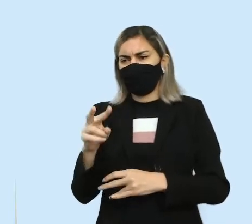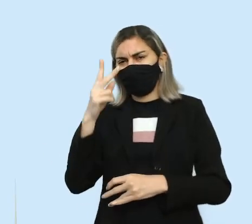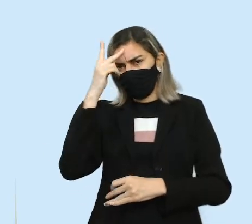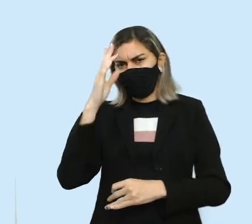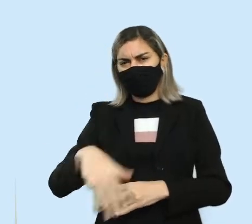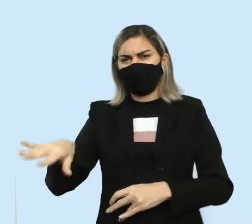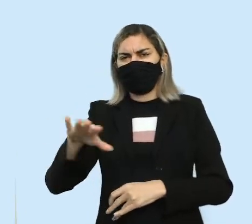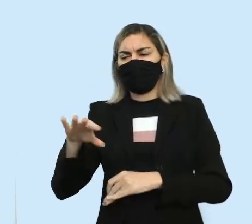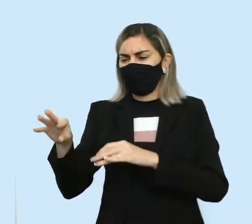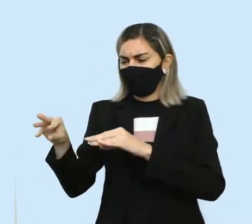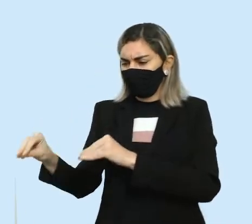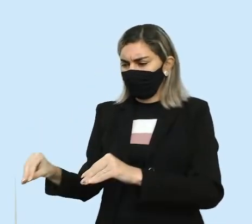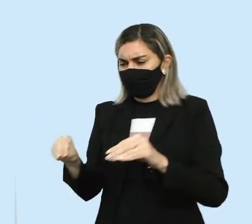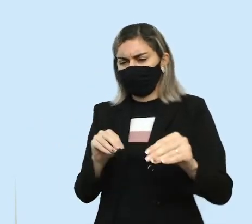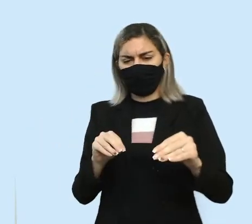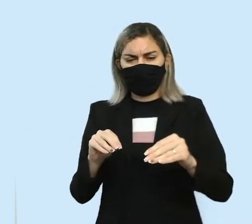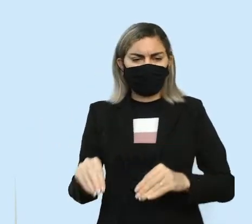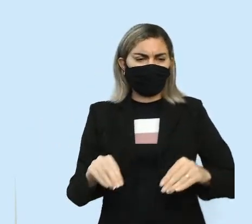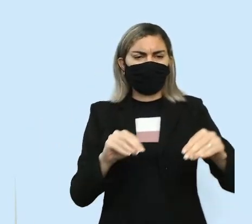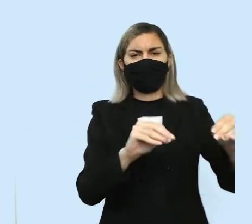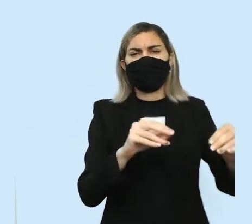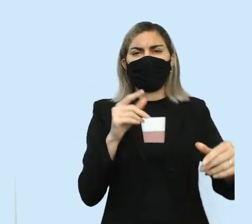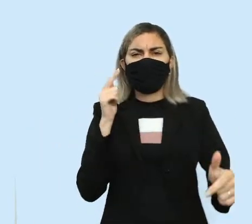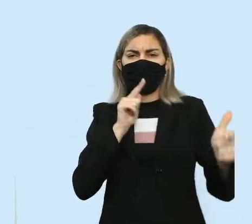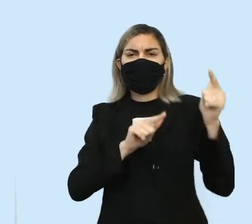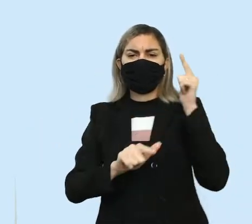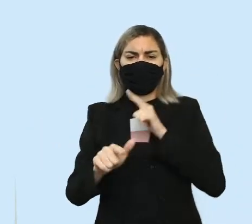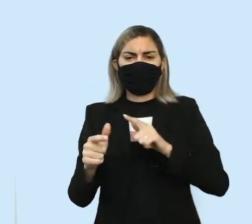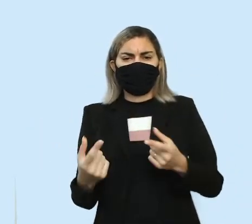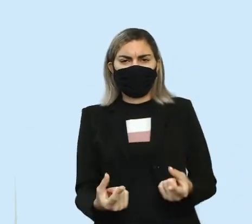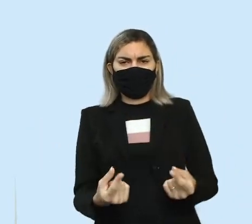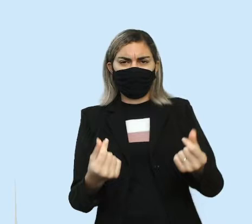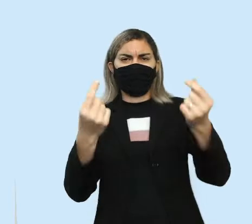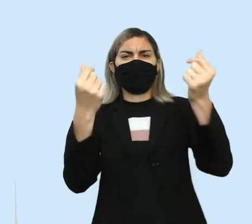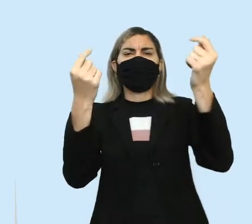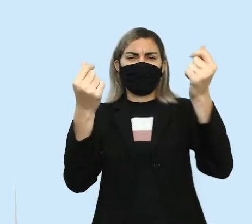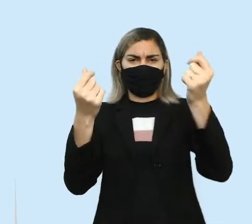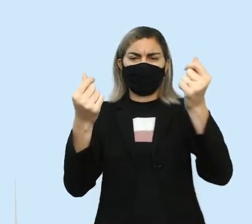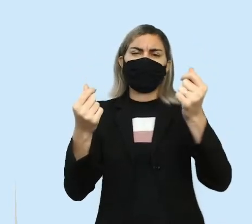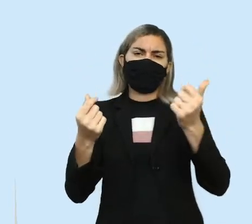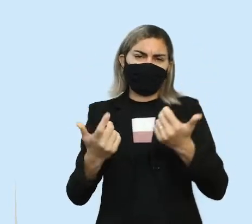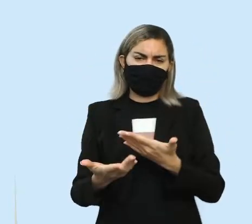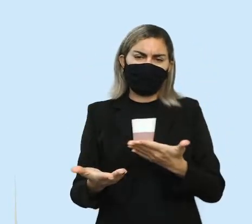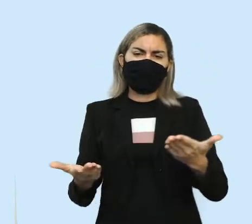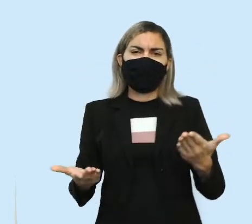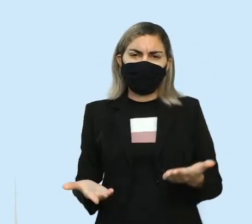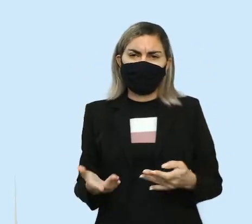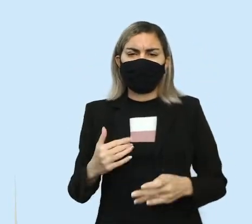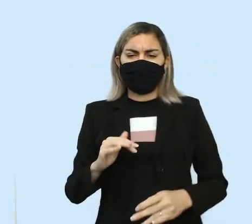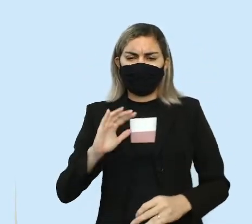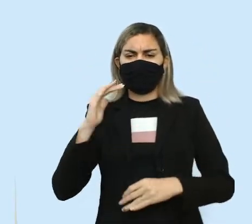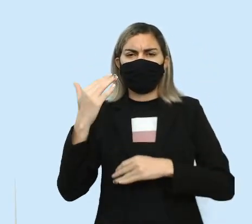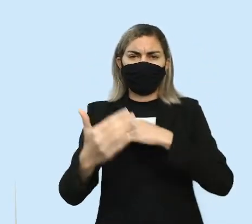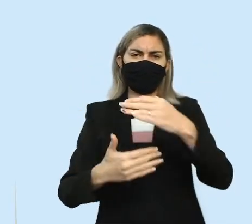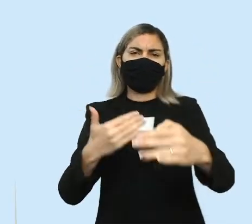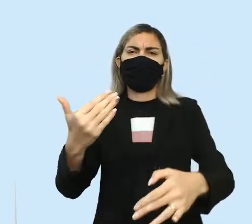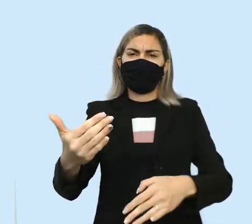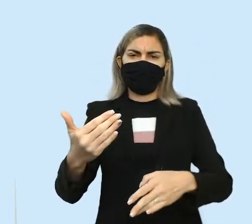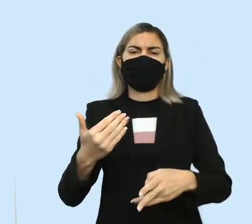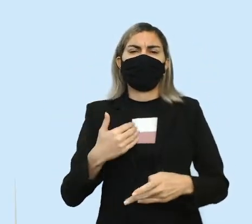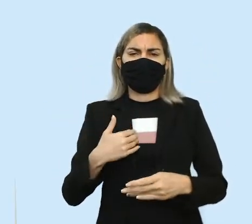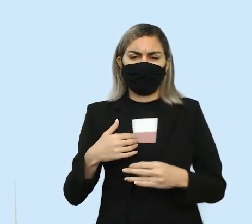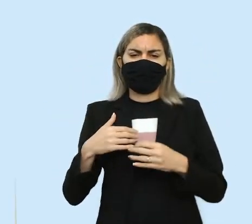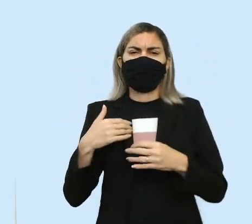se deslocam de um lugar para outro para conseguir o seu sustento. Essa sedentarização ela vai acontecendo